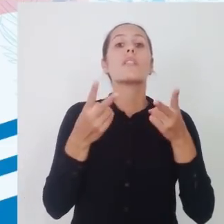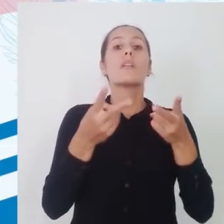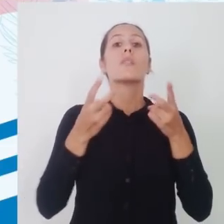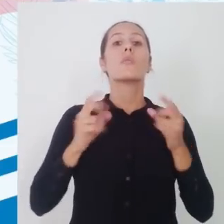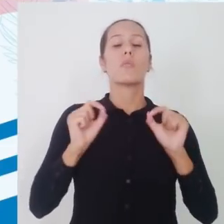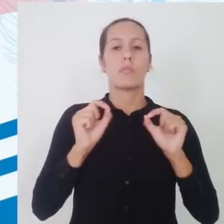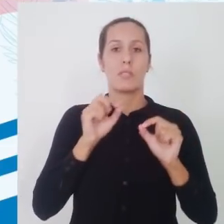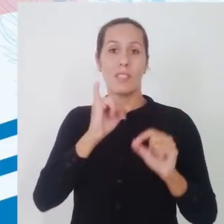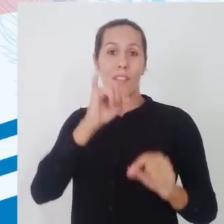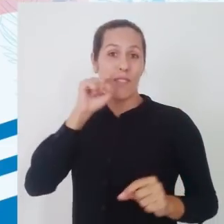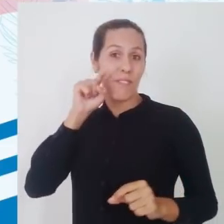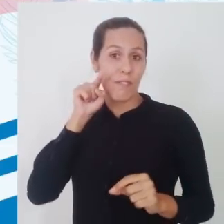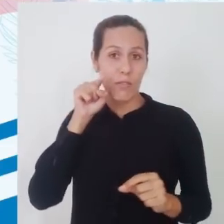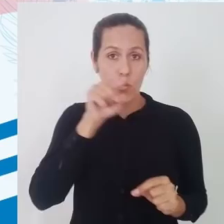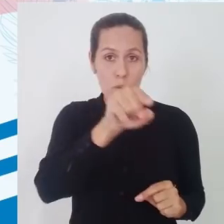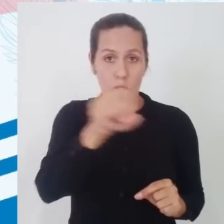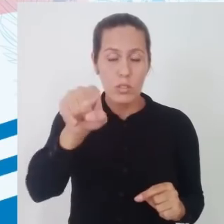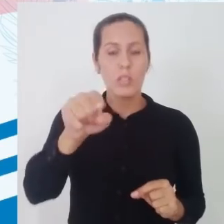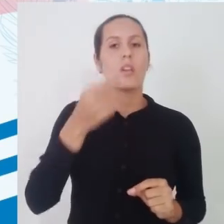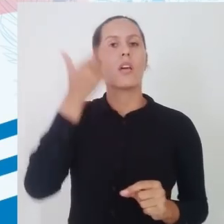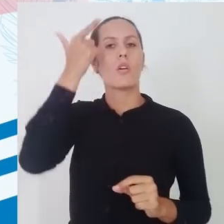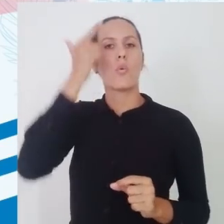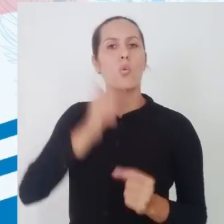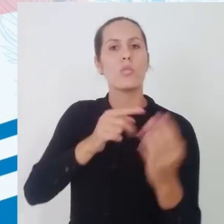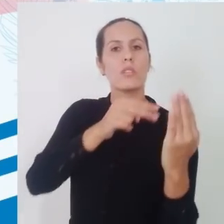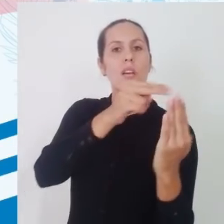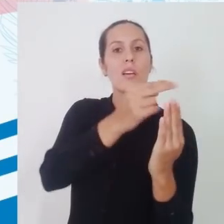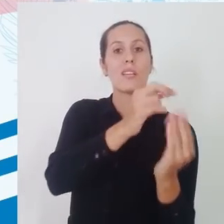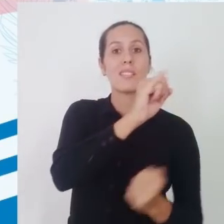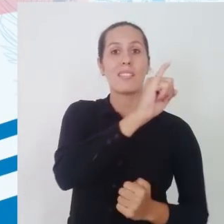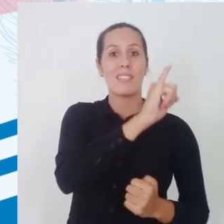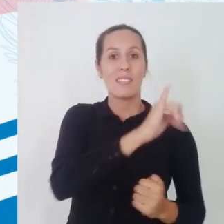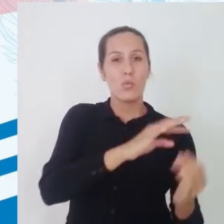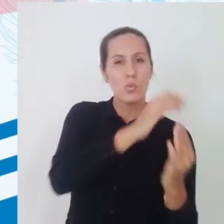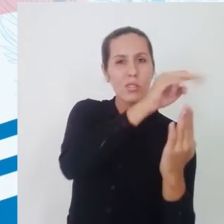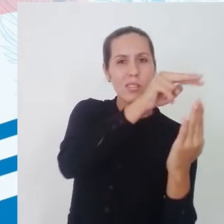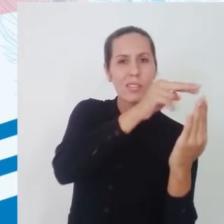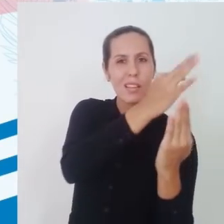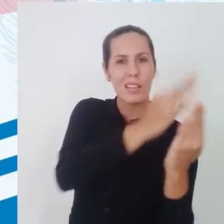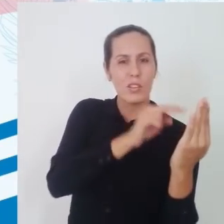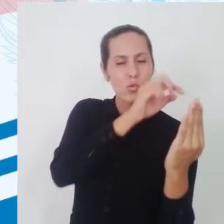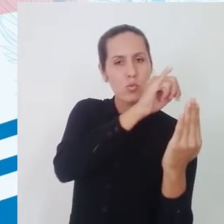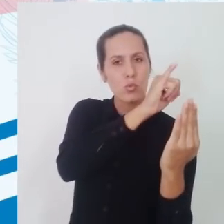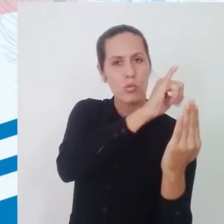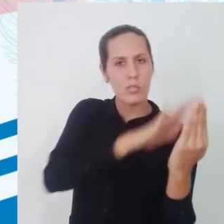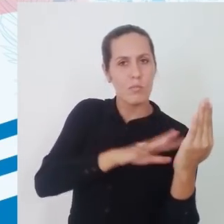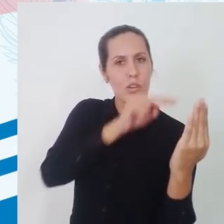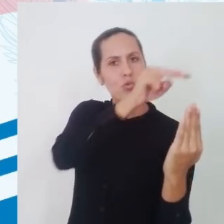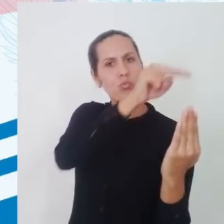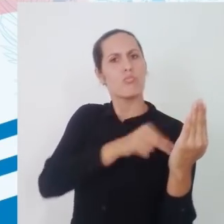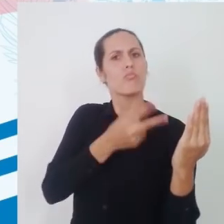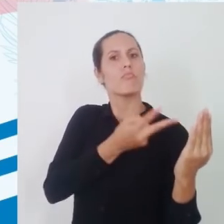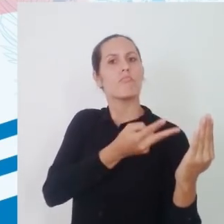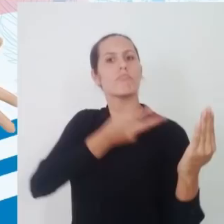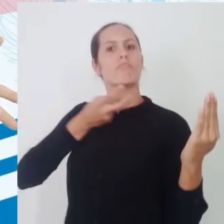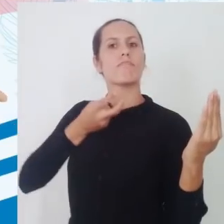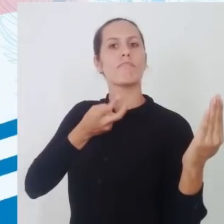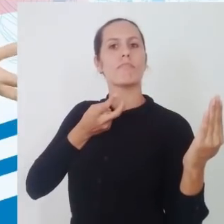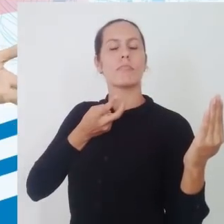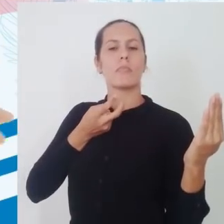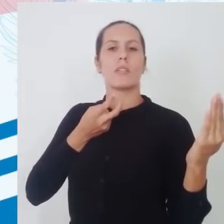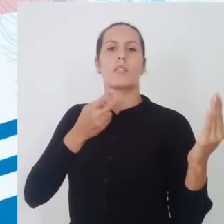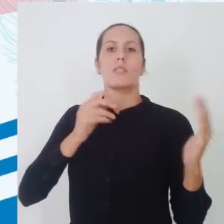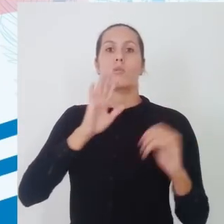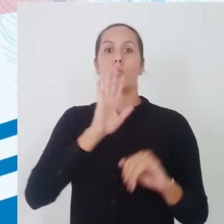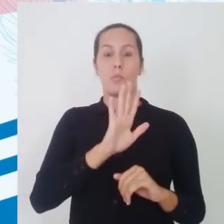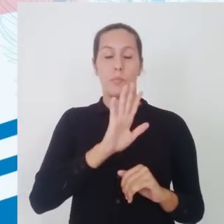texto, sem duplos sentidos. Ou seja, aquela primeira interpretação que você dá quando você lê e a gente faz aquela pergunta